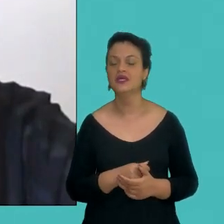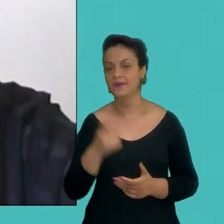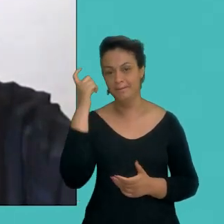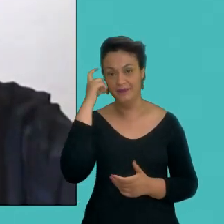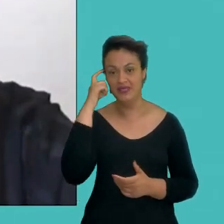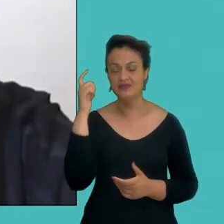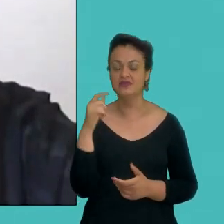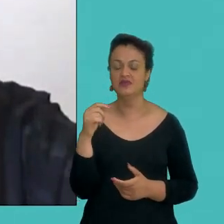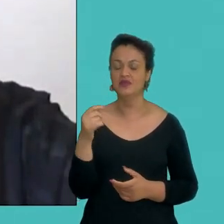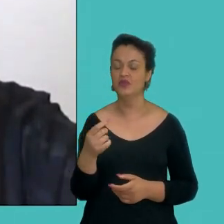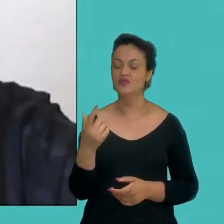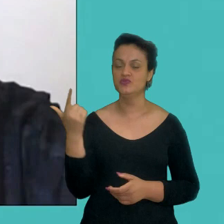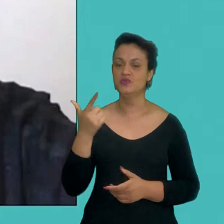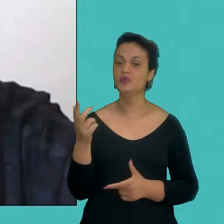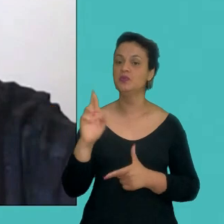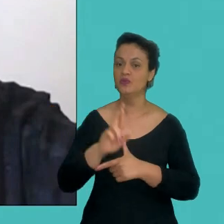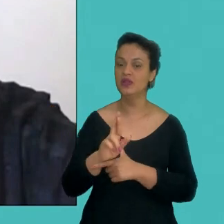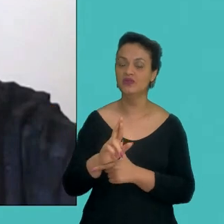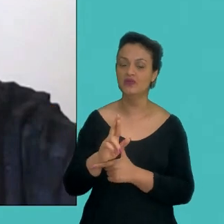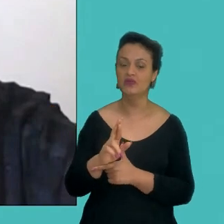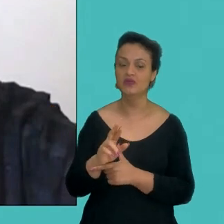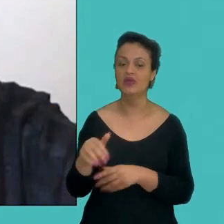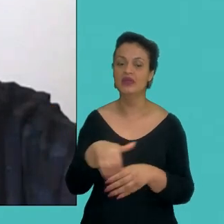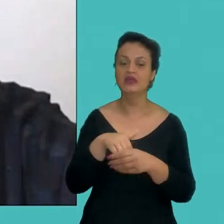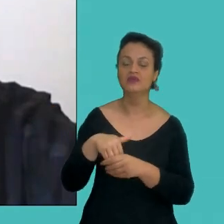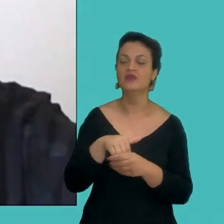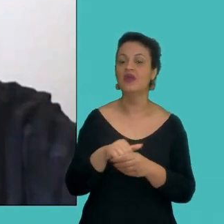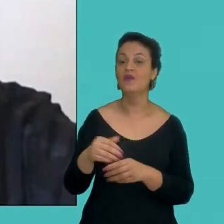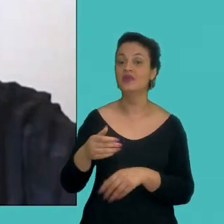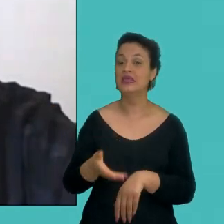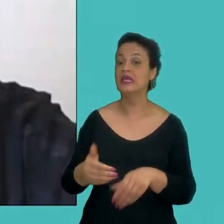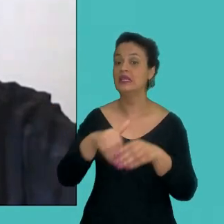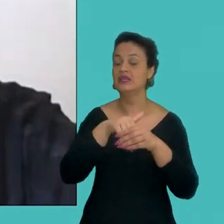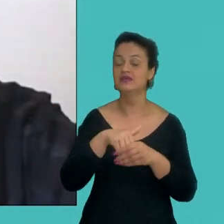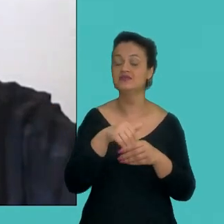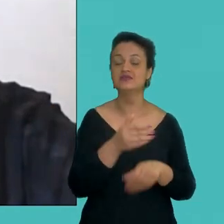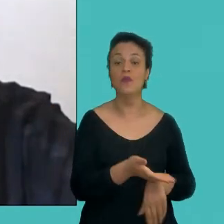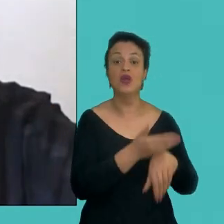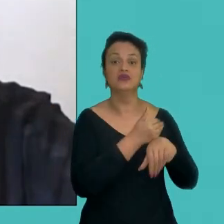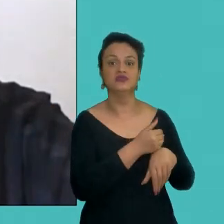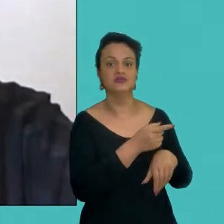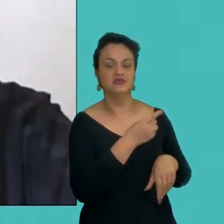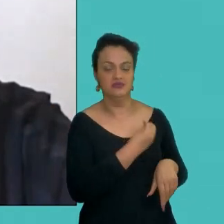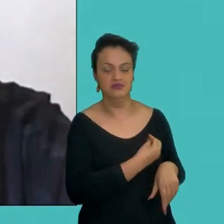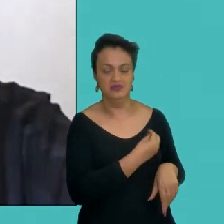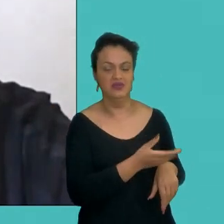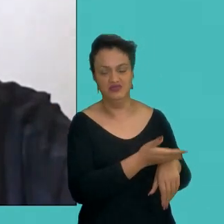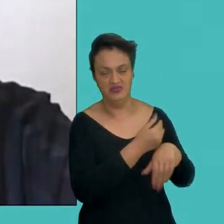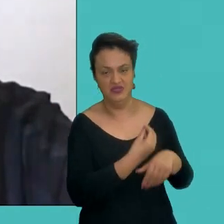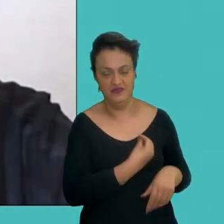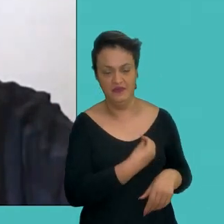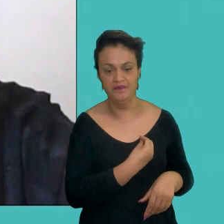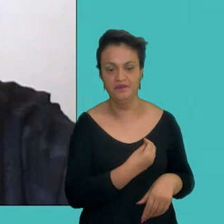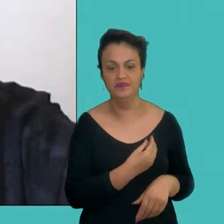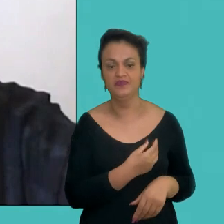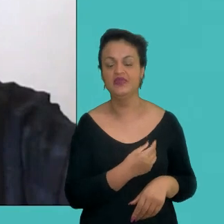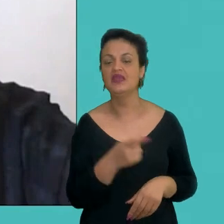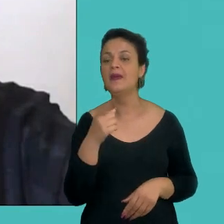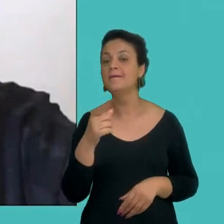coloquem na posição do subprocurador-geral eleitoral diante da eleição que nós vamos ter agora, que já estamos